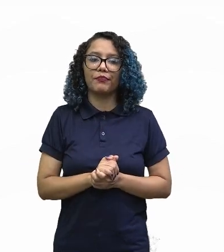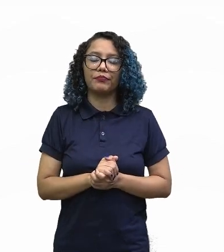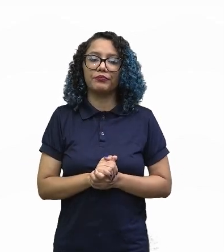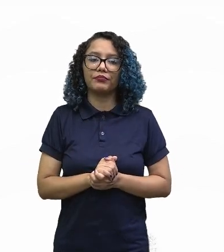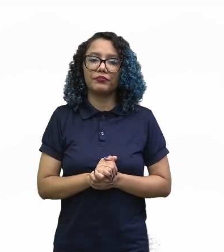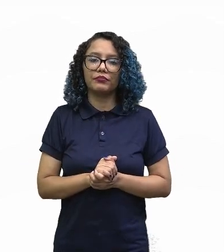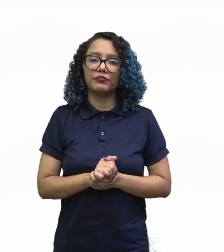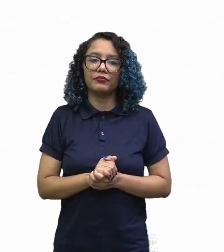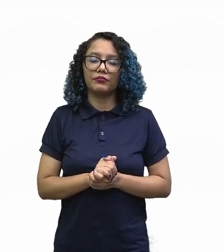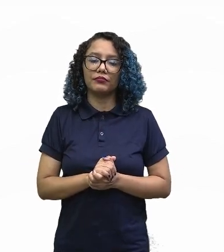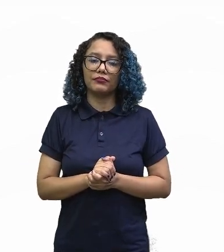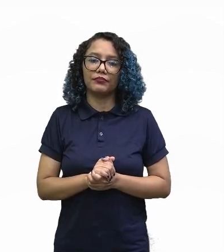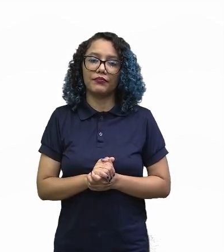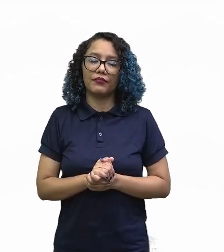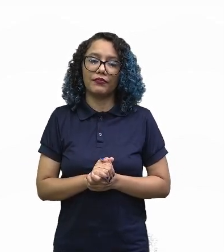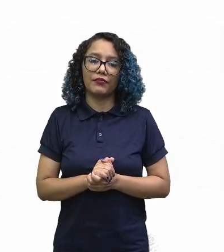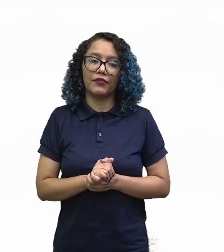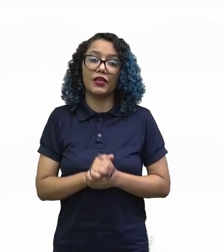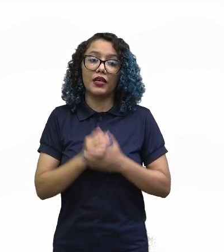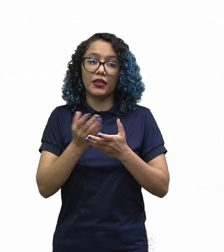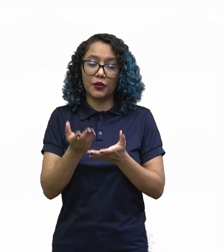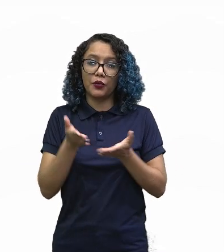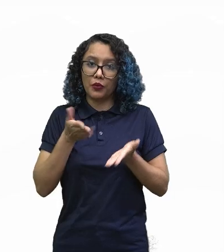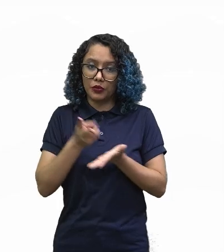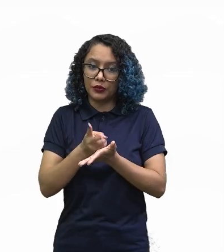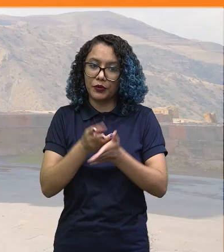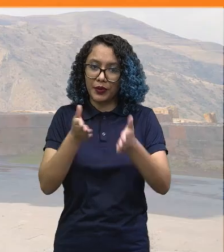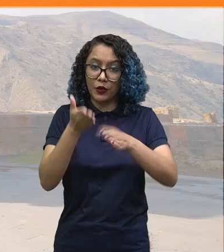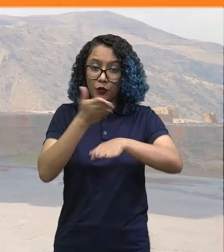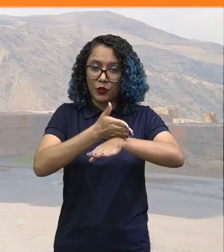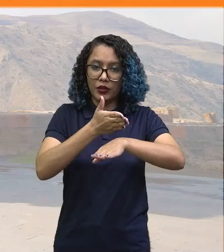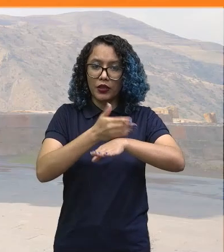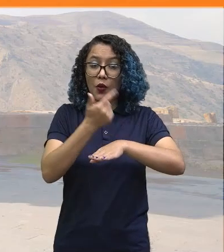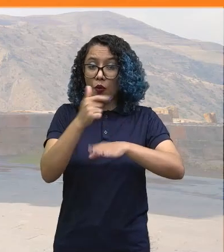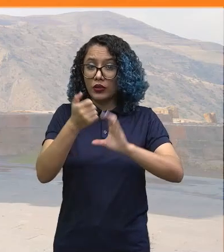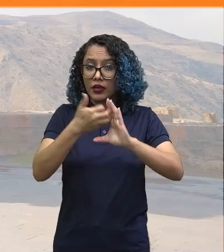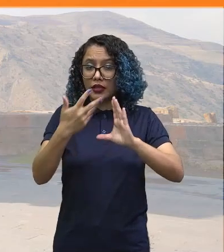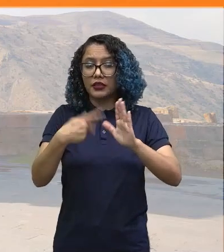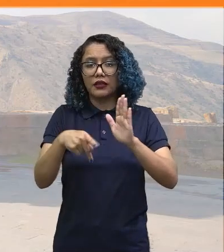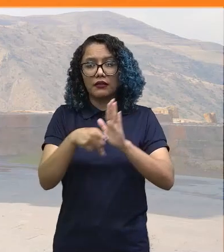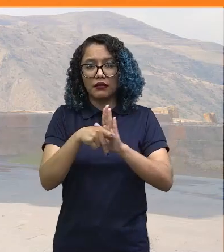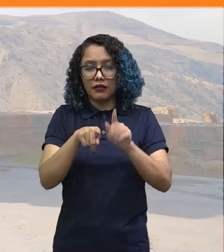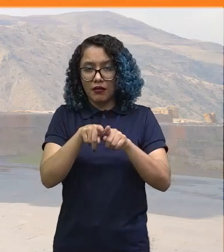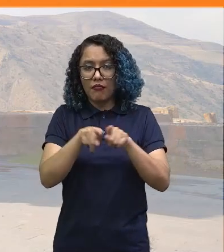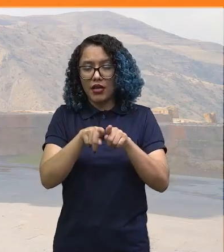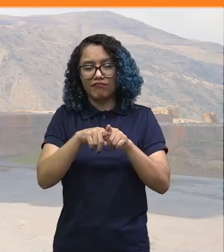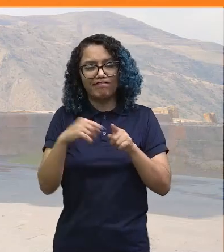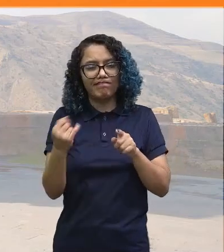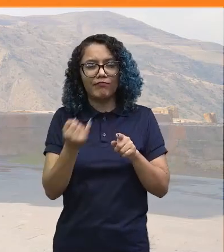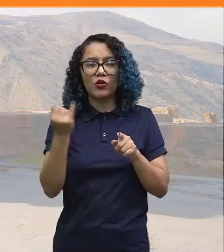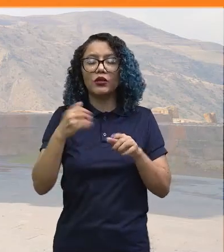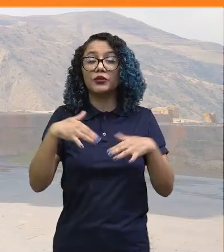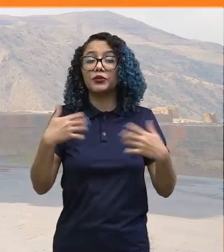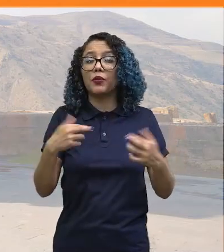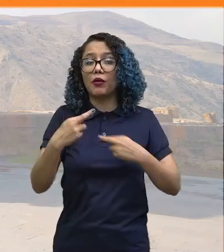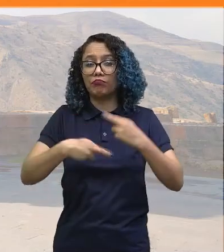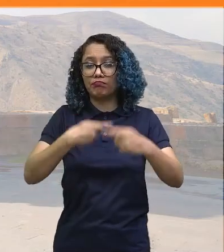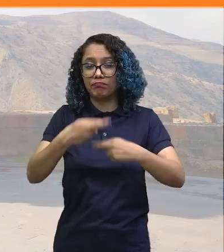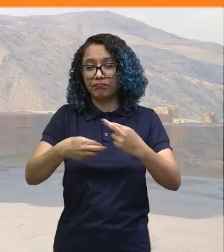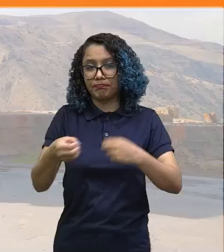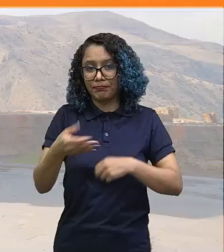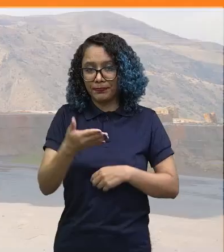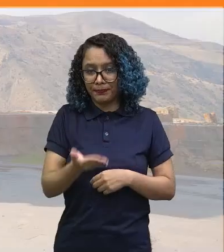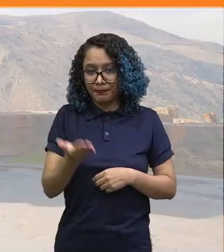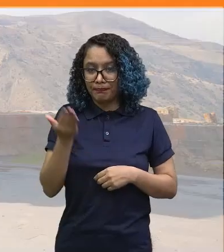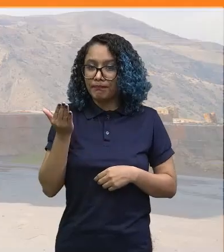né, da modernidade, da era moderna, outra característica é muito importante, que é em relação ao